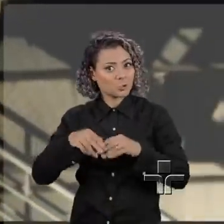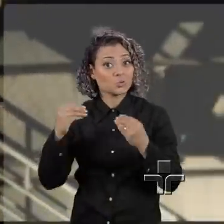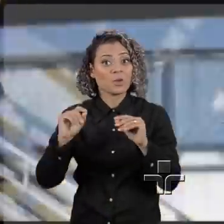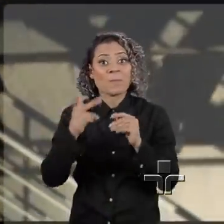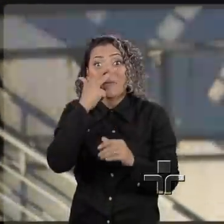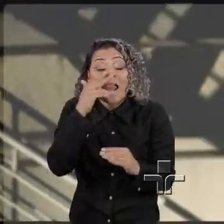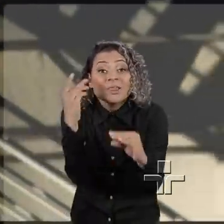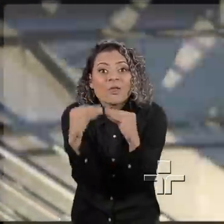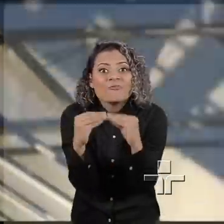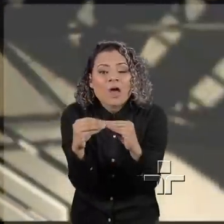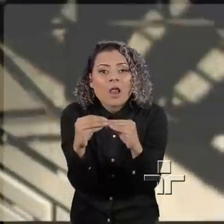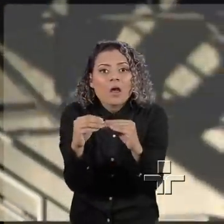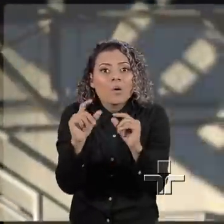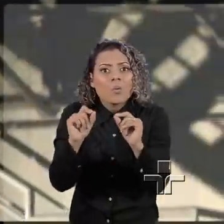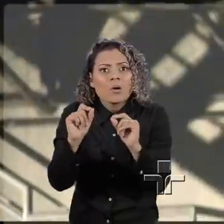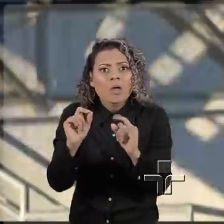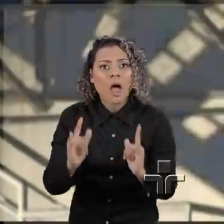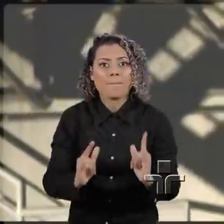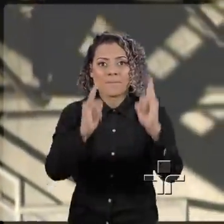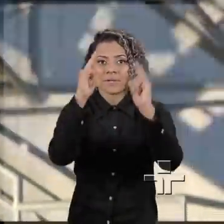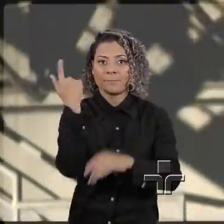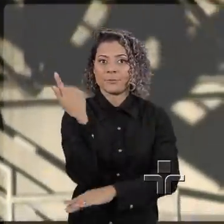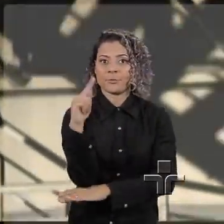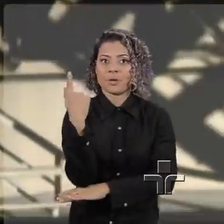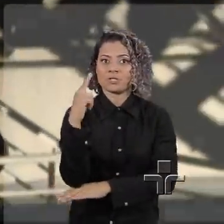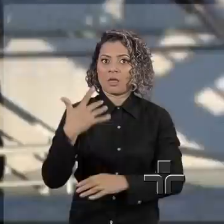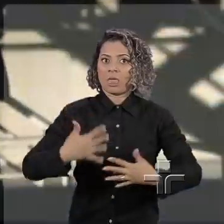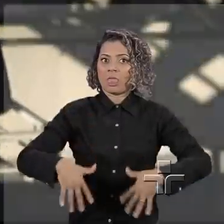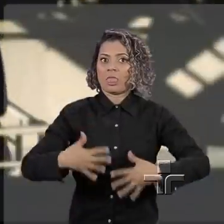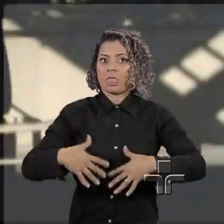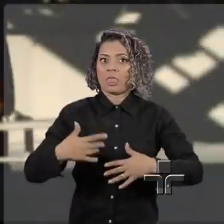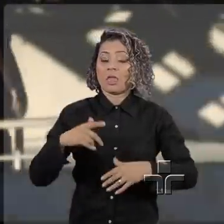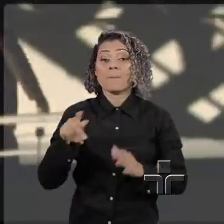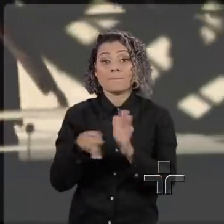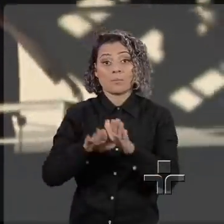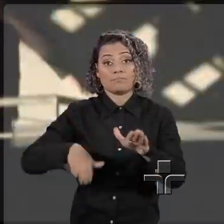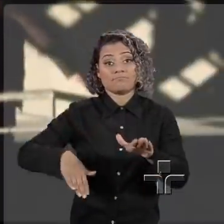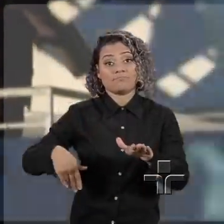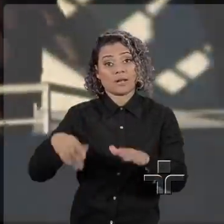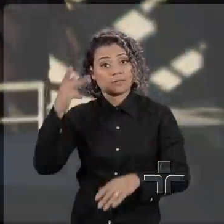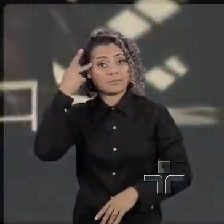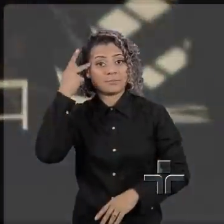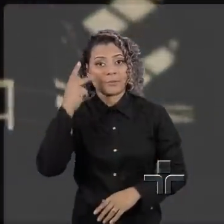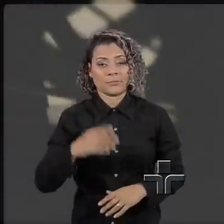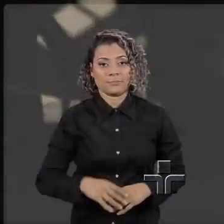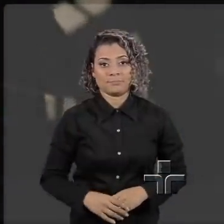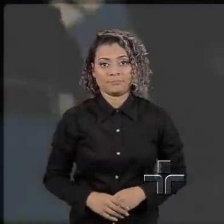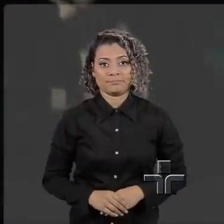que teve como peça central o apartamento triplex no Guarujá, no litoral paulista.